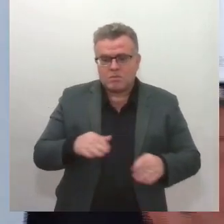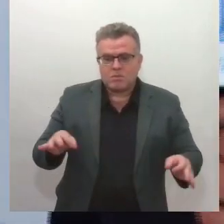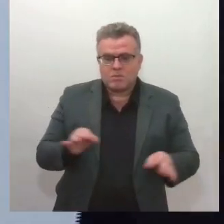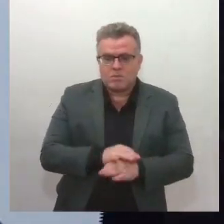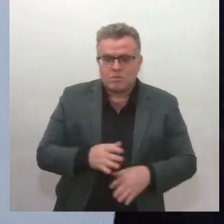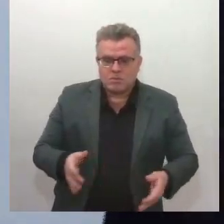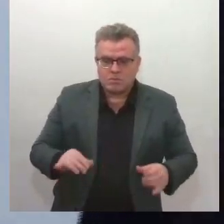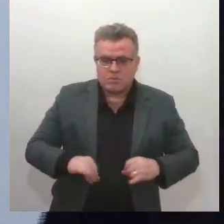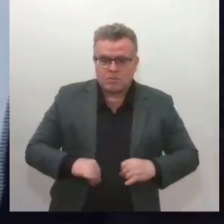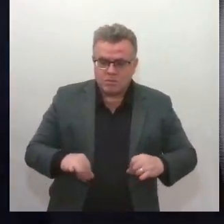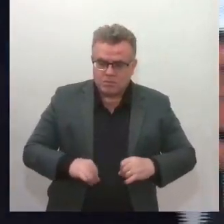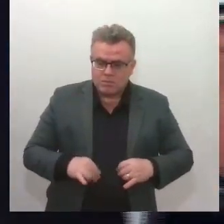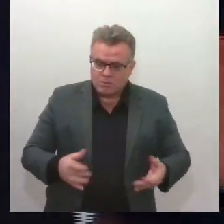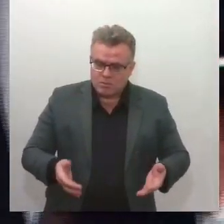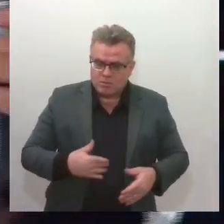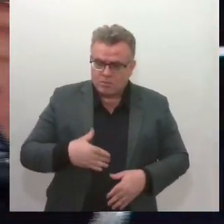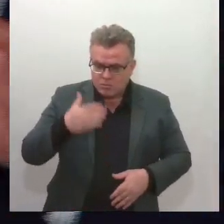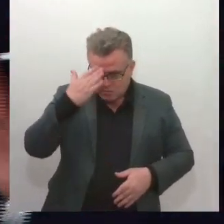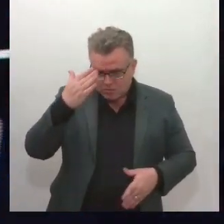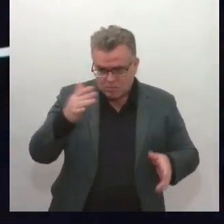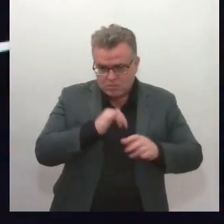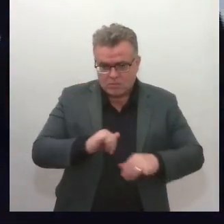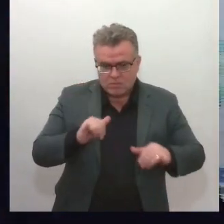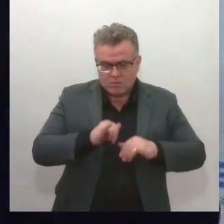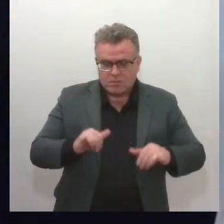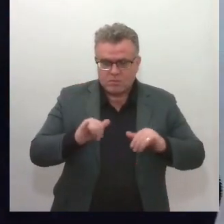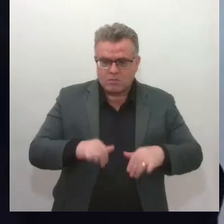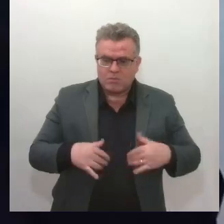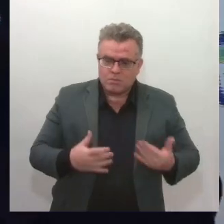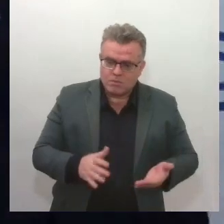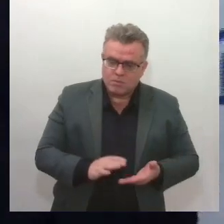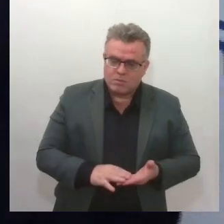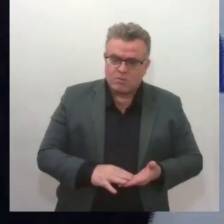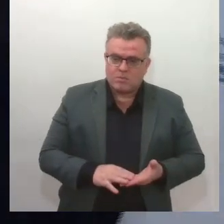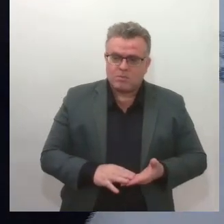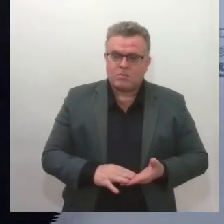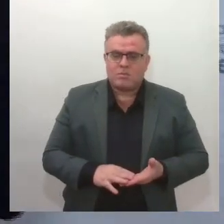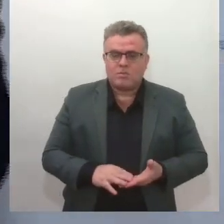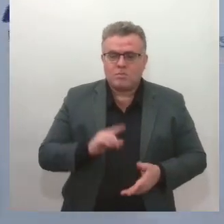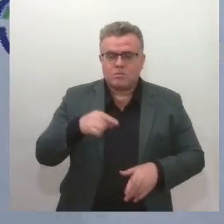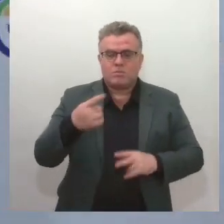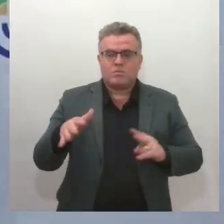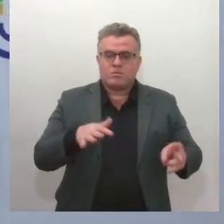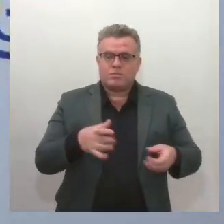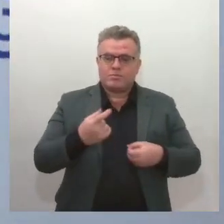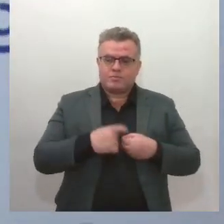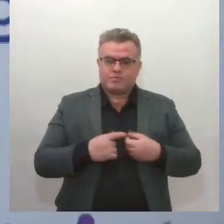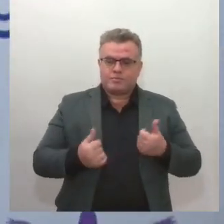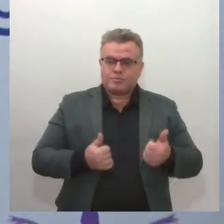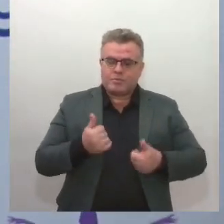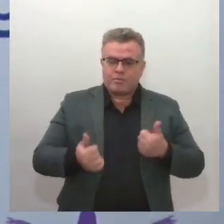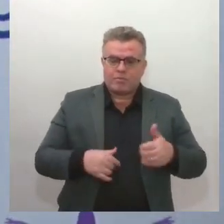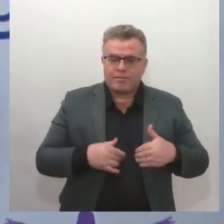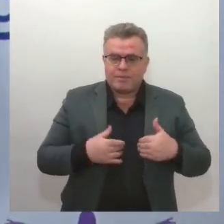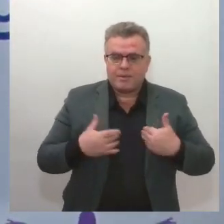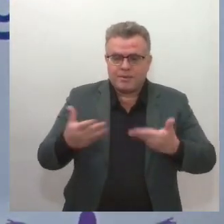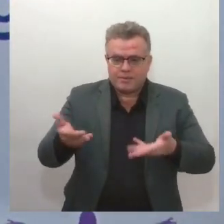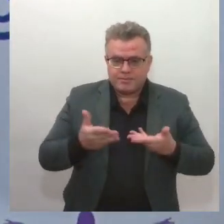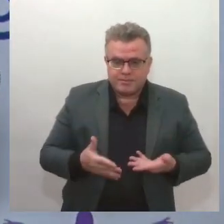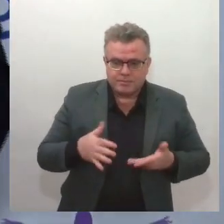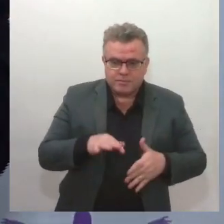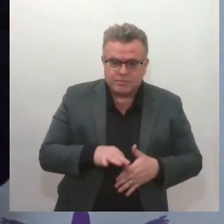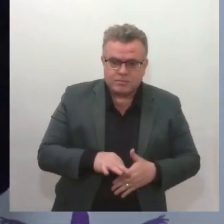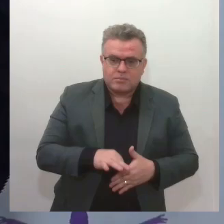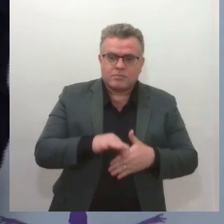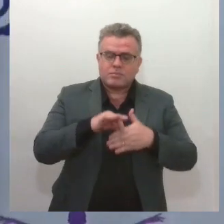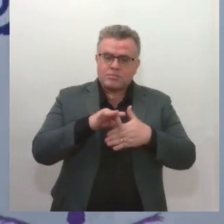pelas informações, deputada. Até a próxima semana. Já de imediato convidamos o líder da bancada governista, o